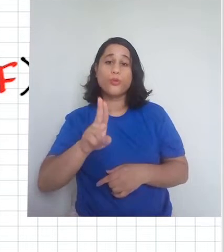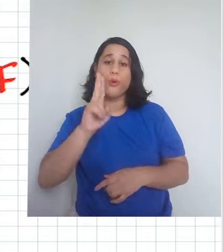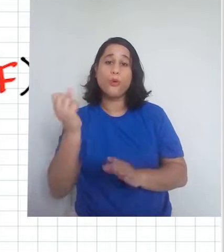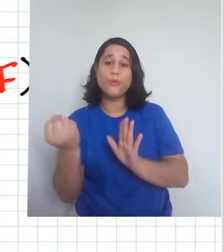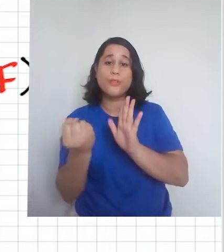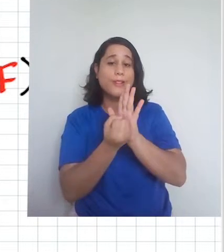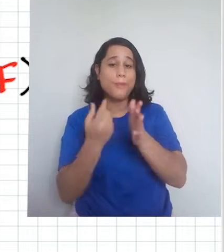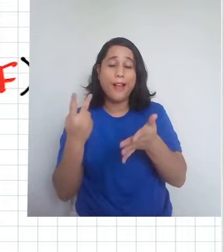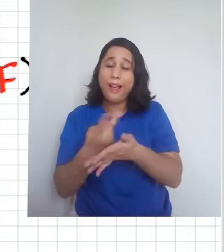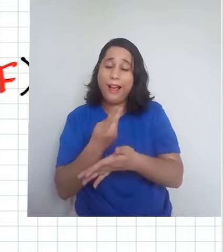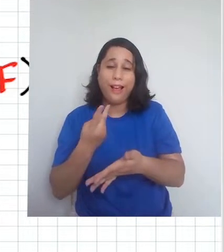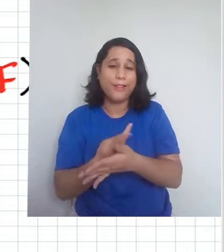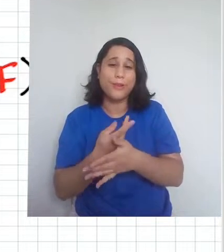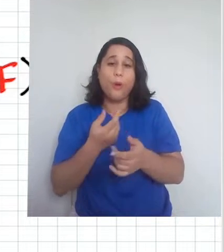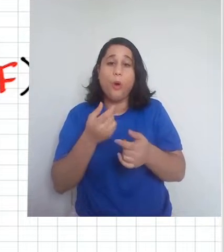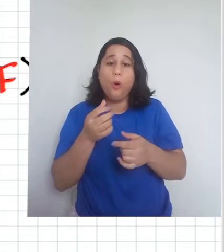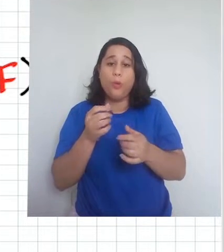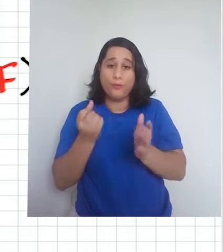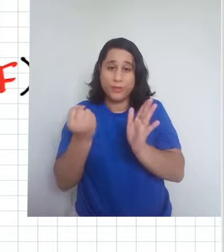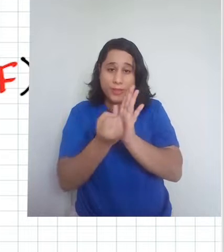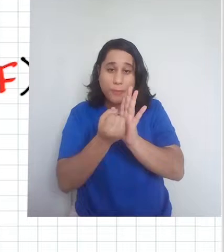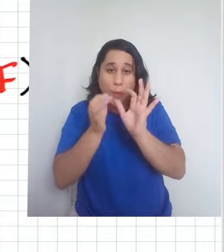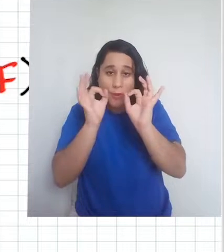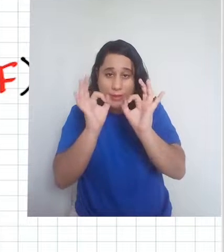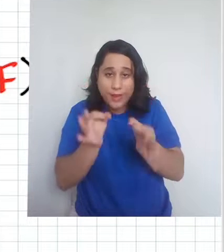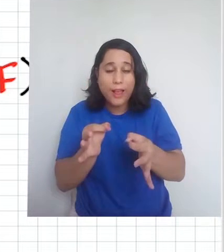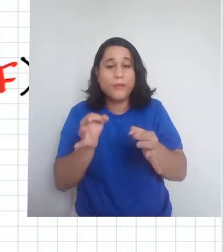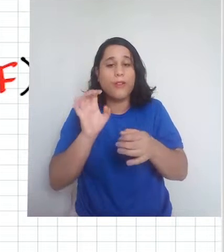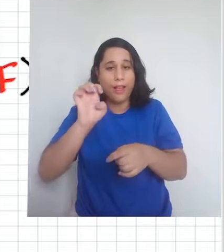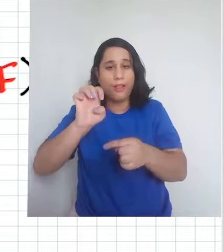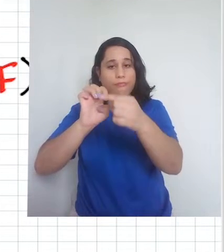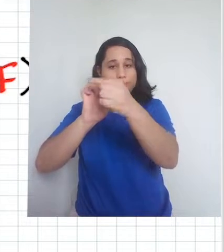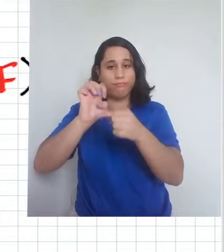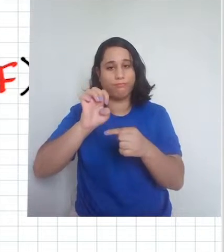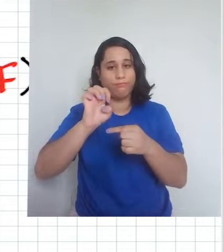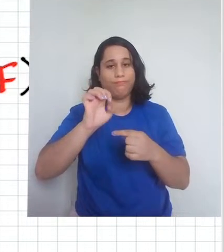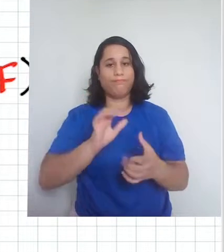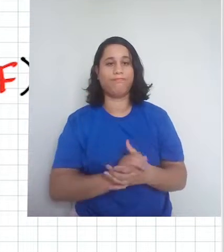O símbolo seria não pertence.